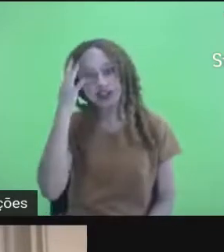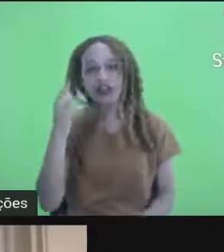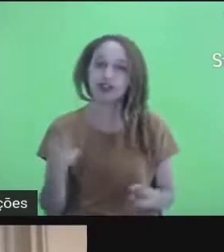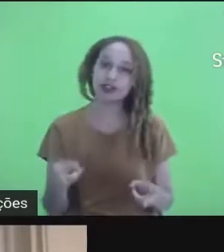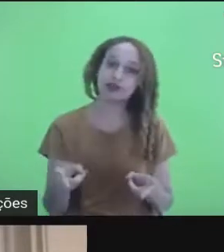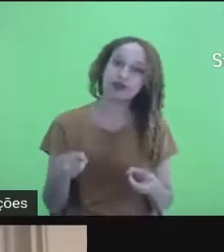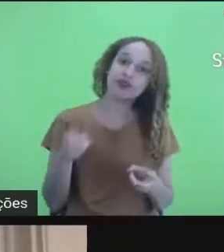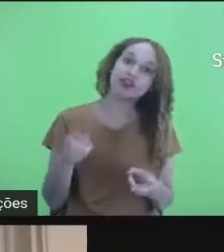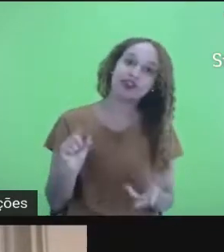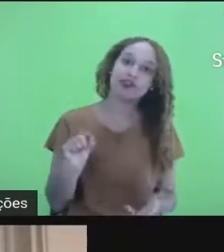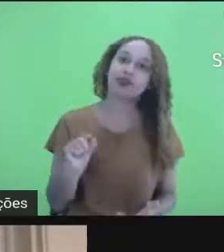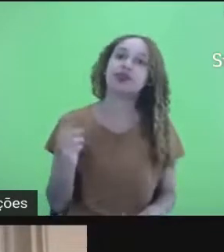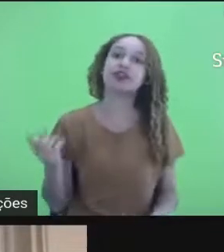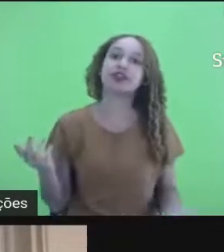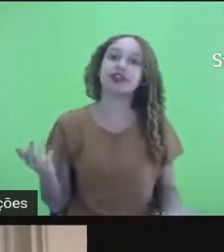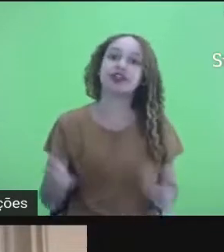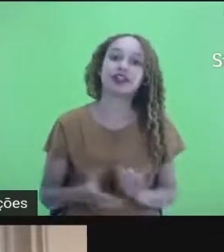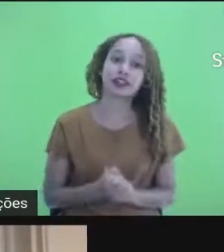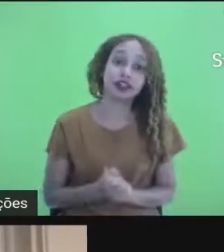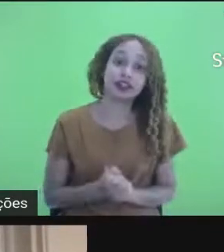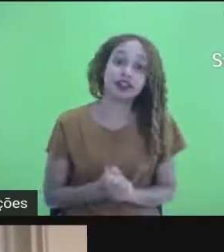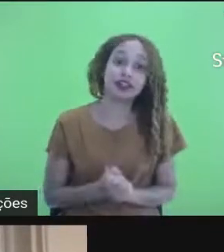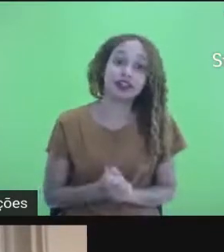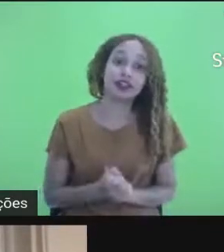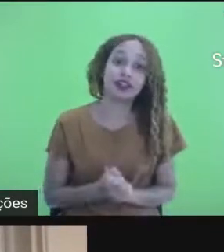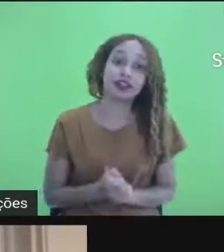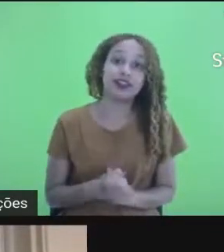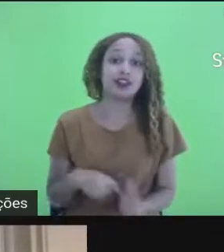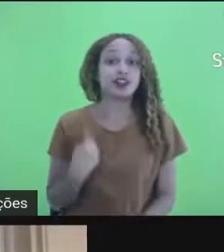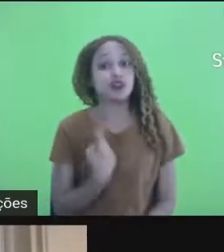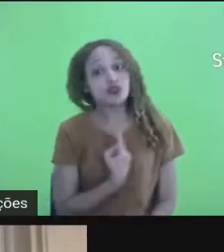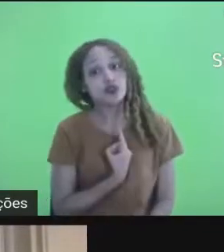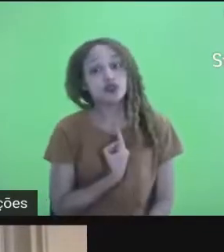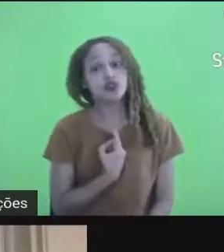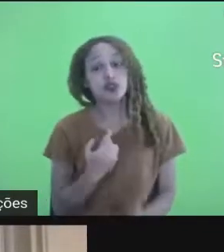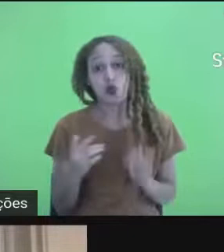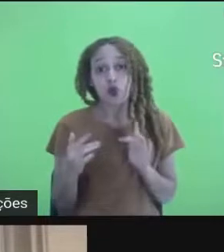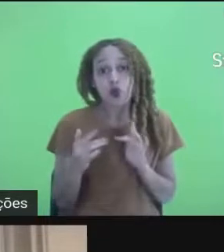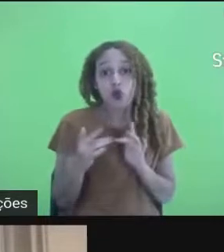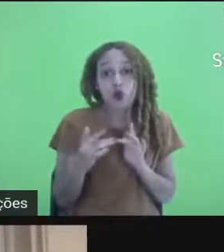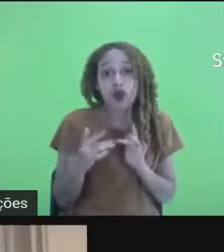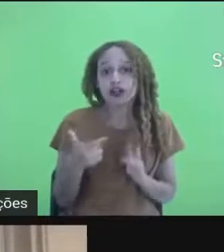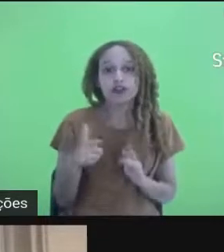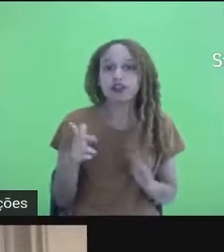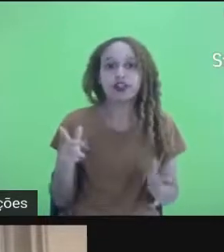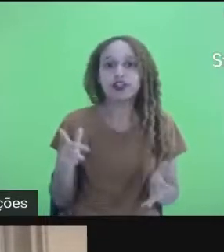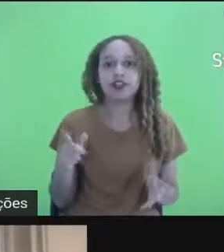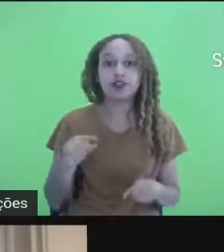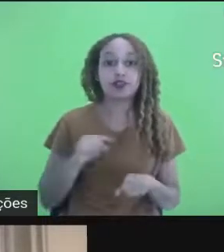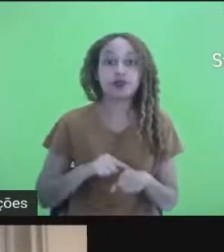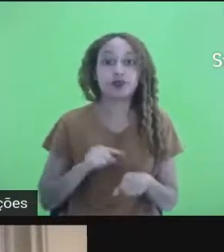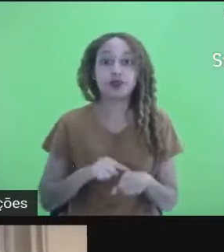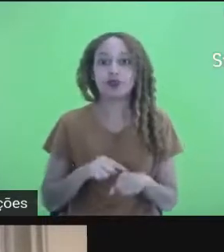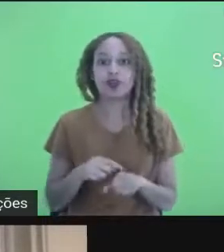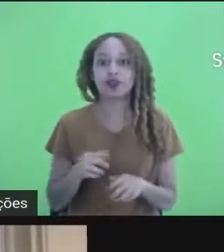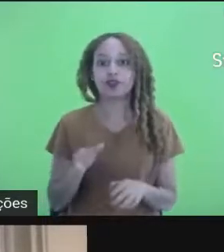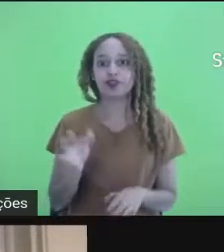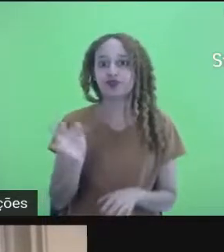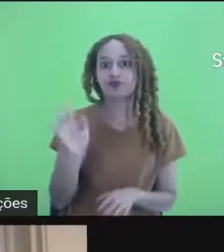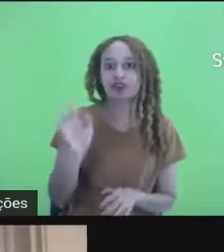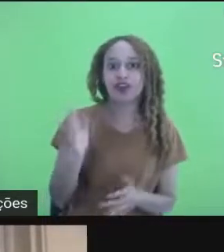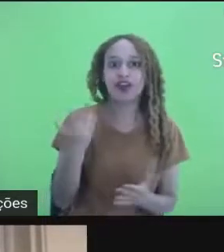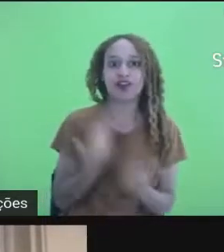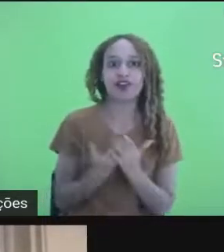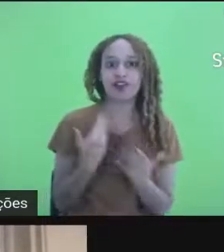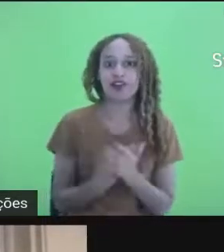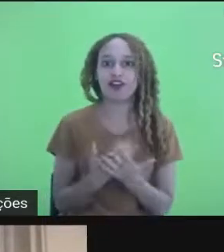pouquinho mais o que a gente talvez não tenha tido contato no meio acadêmico. A gente olhar para o lado e ver